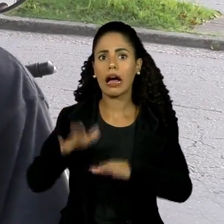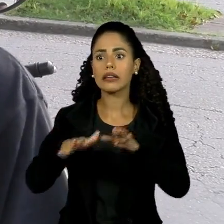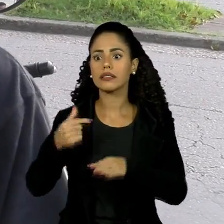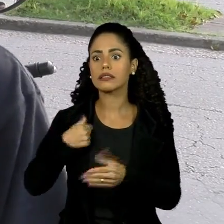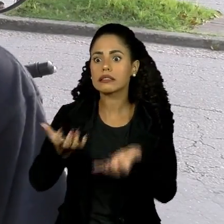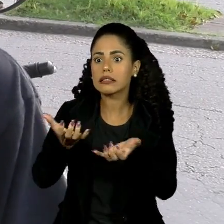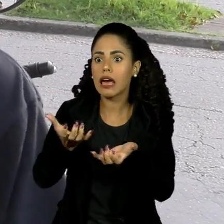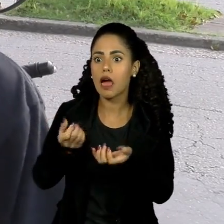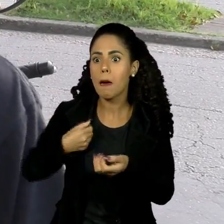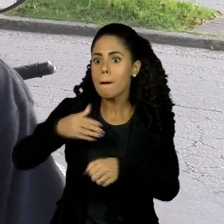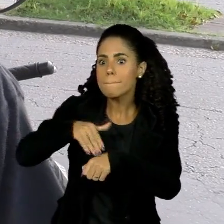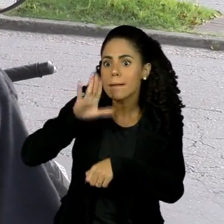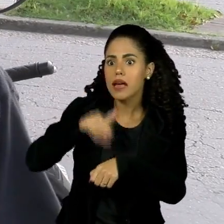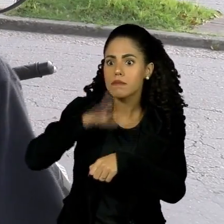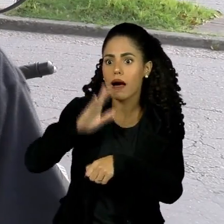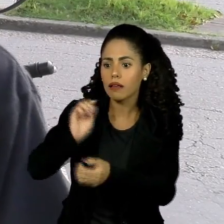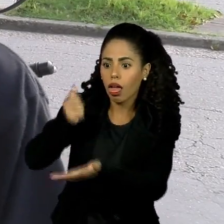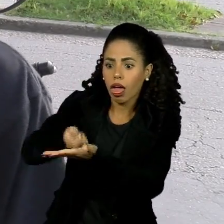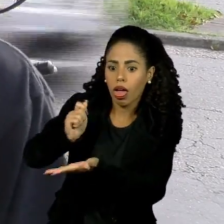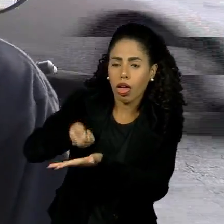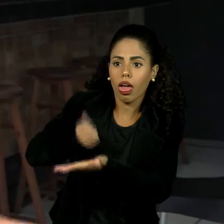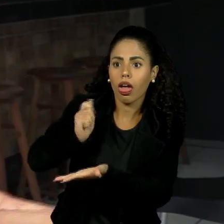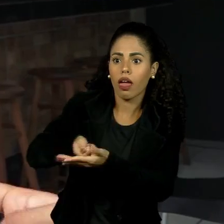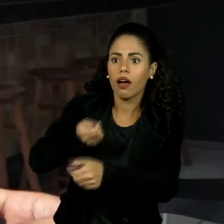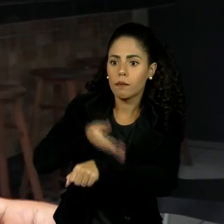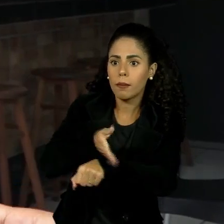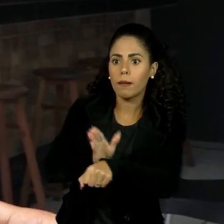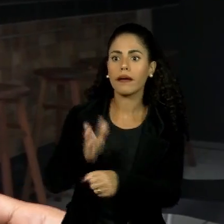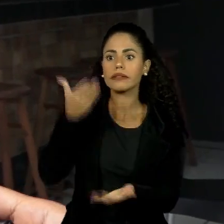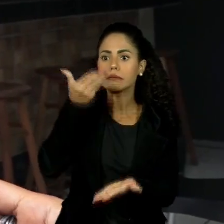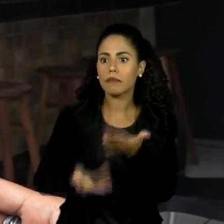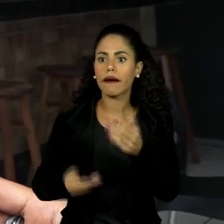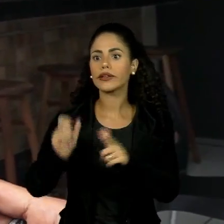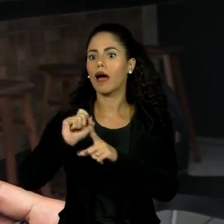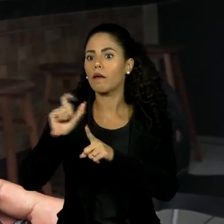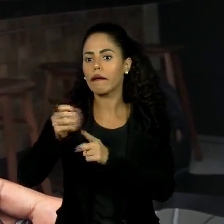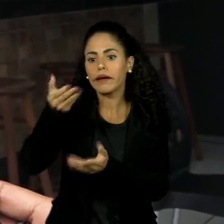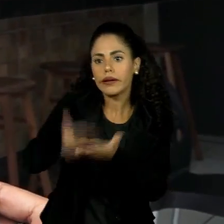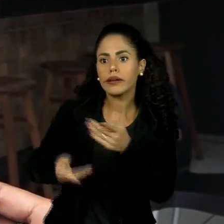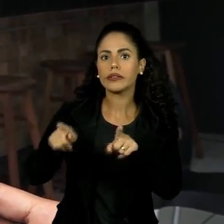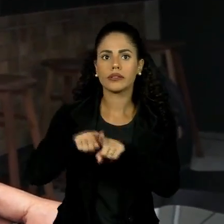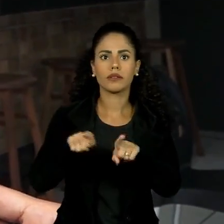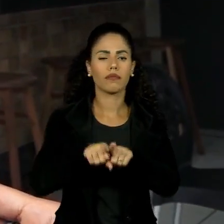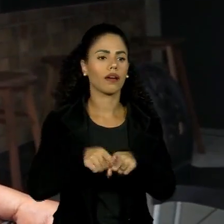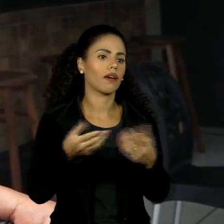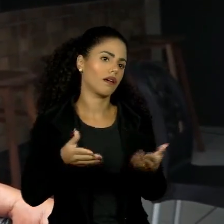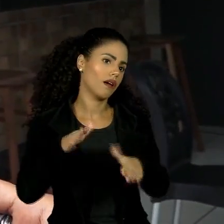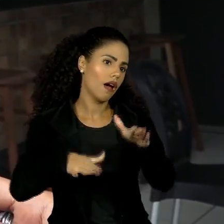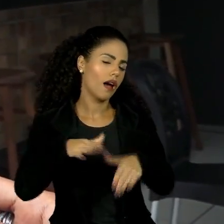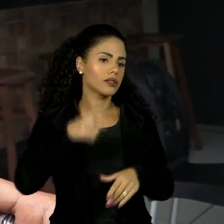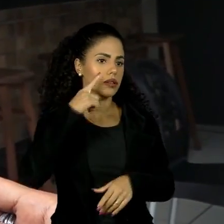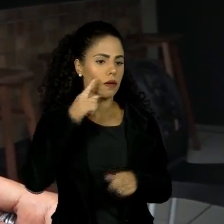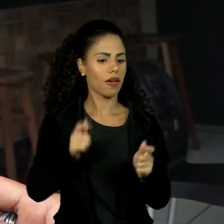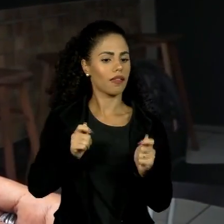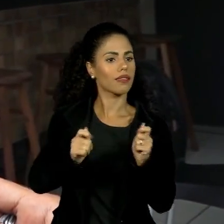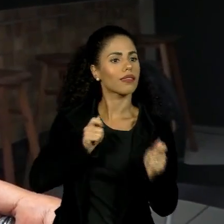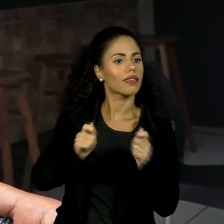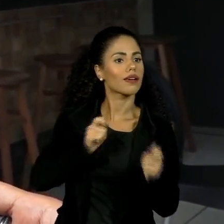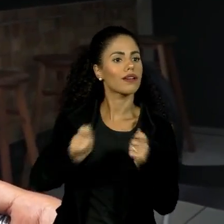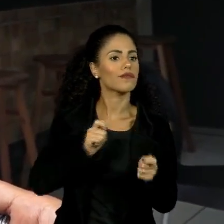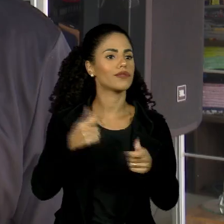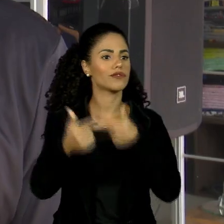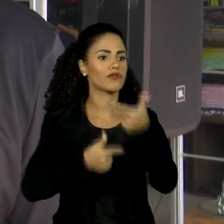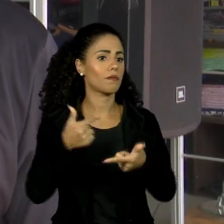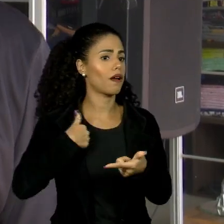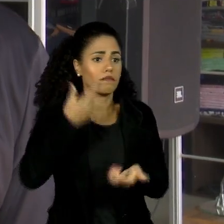vezes gasta o dinheiro de uma conta de luz ou de um aluguel. Precisava para ir para uma entrevista de emprego, tá entendendo? Senão eu acabei perdendo e não consegui